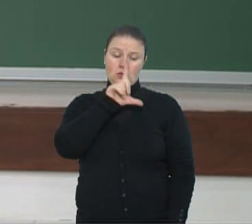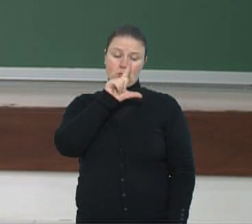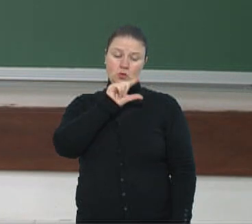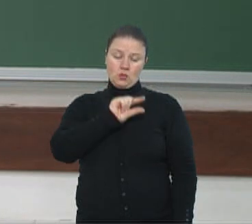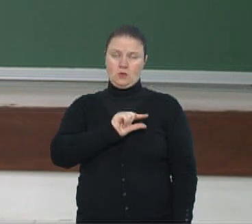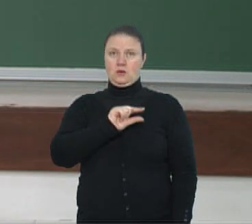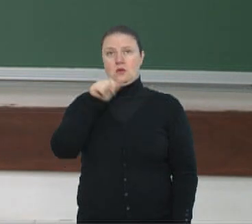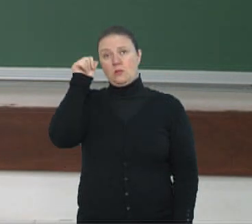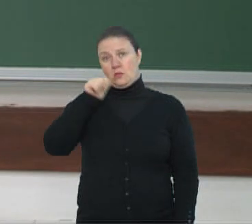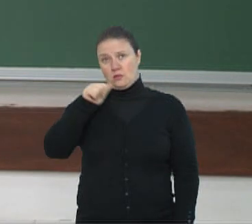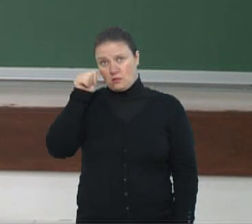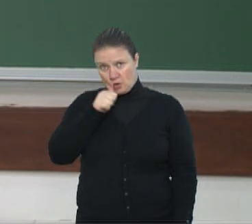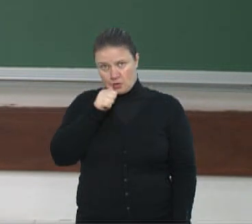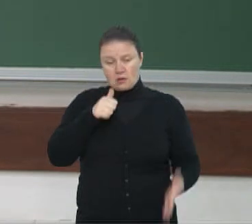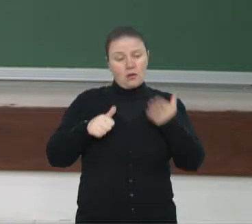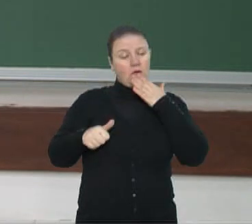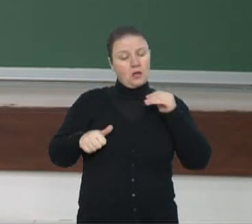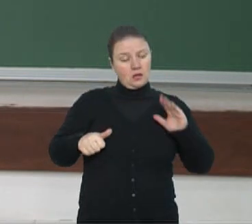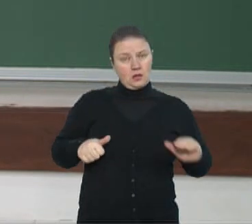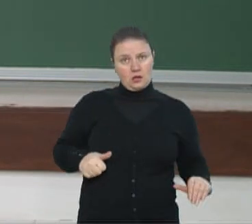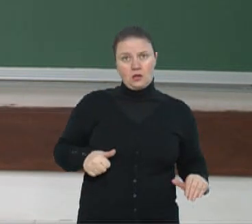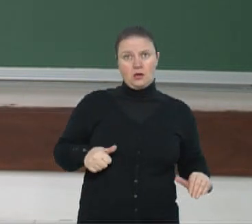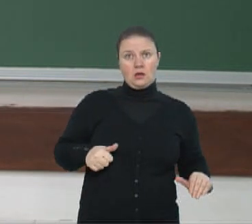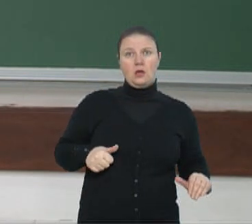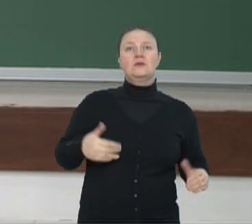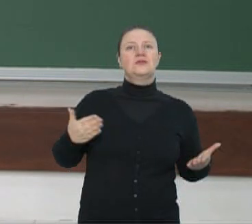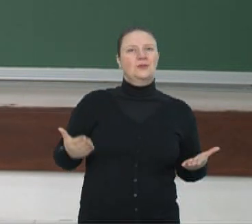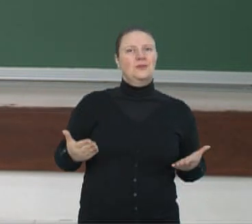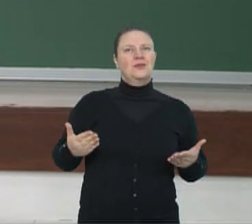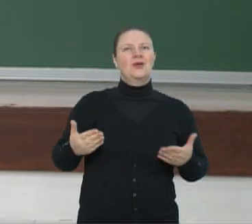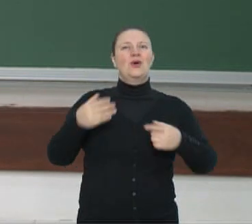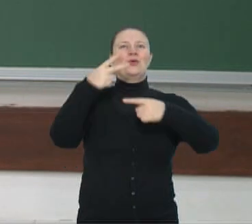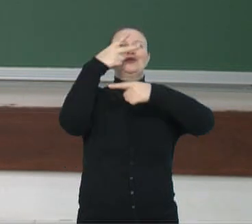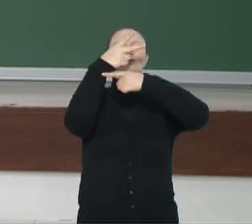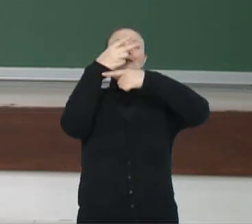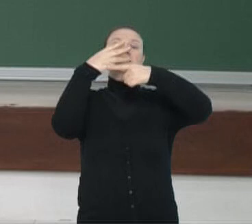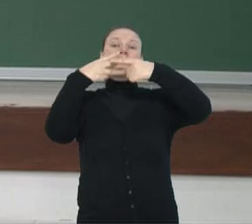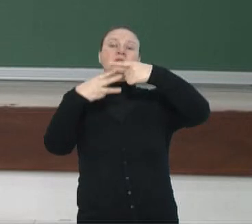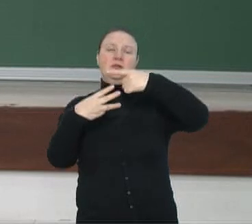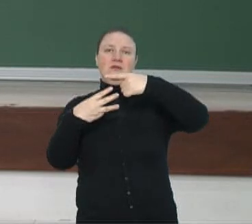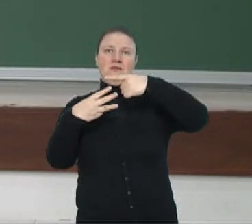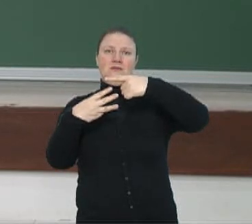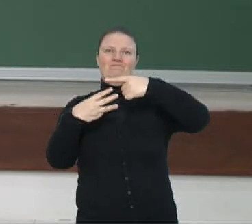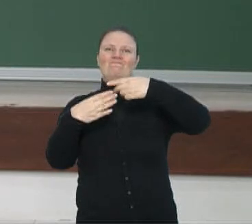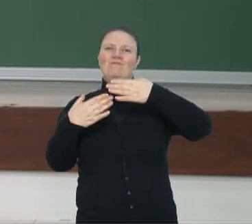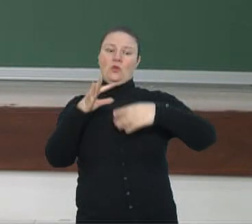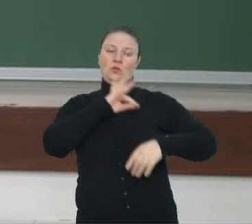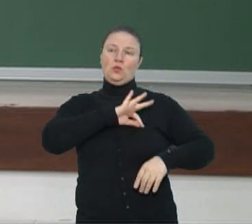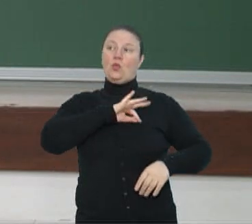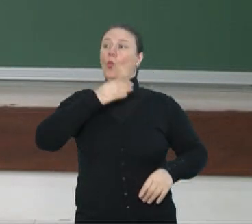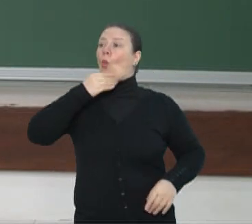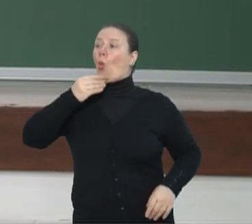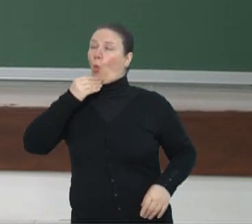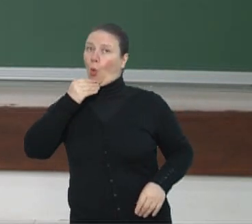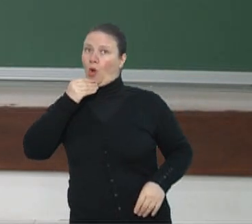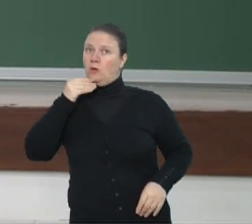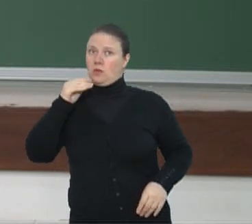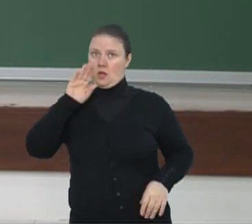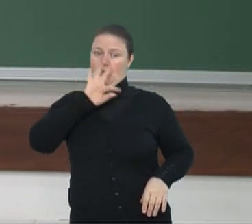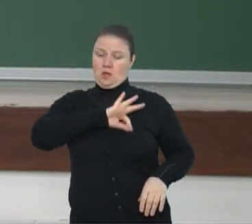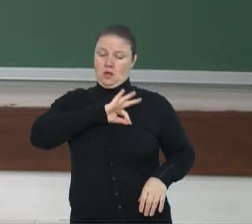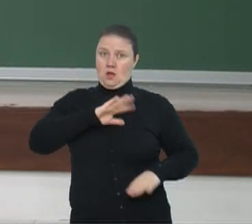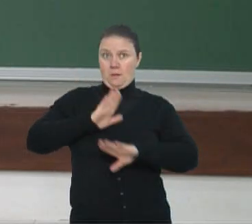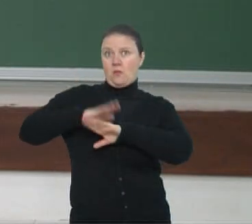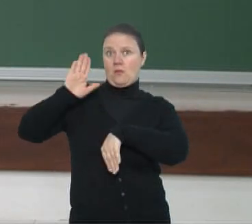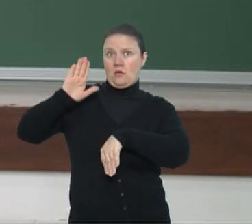o homem, em torno de 2/3 do salário de um homem. Então, o trabalho delas era menosprezado, embora elas eram